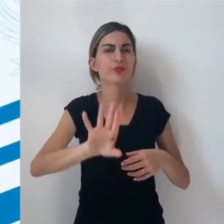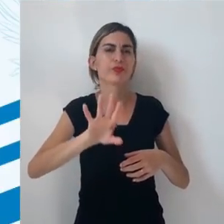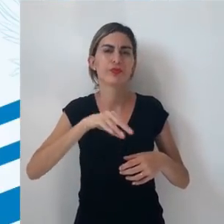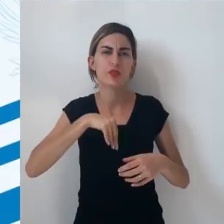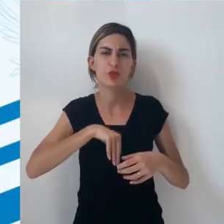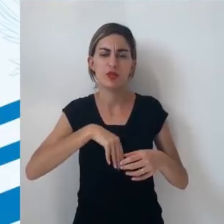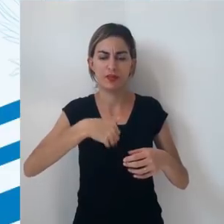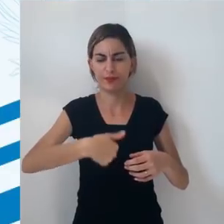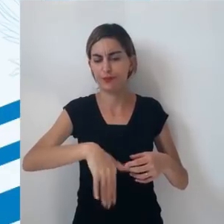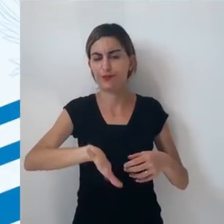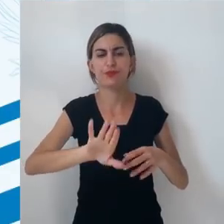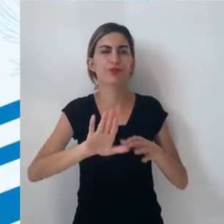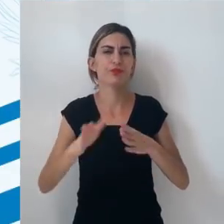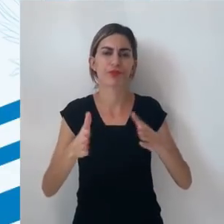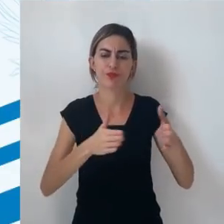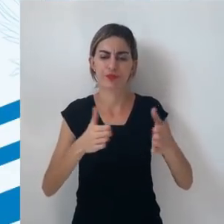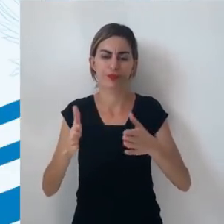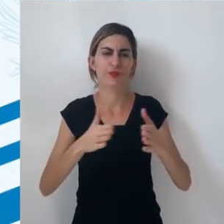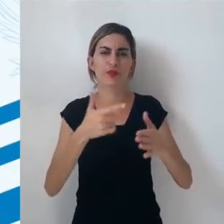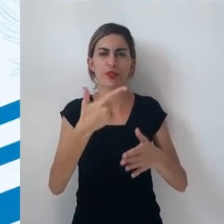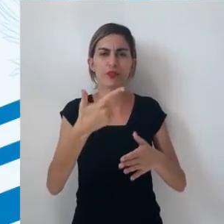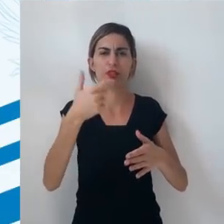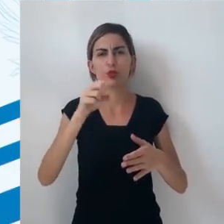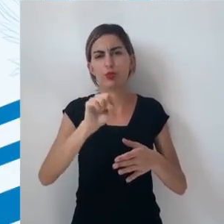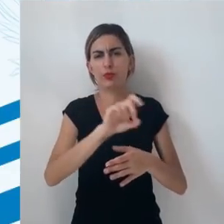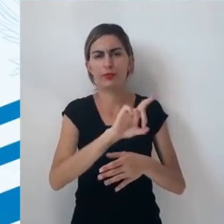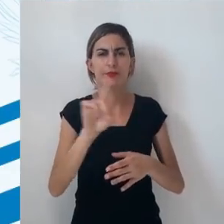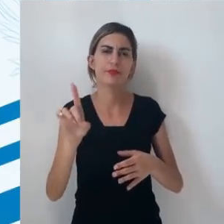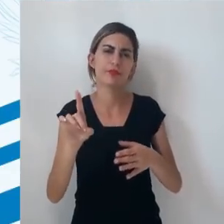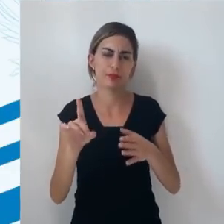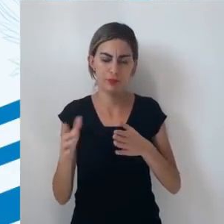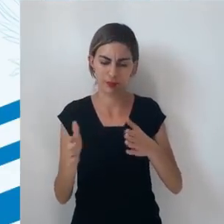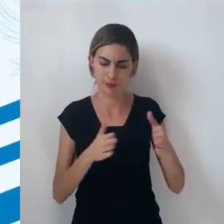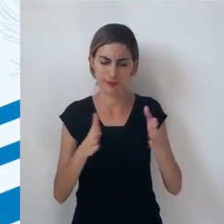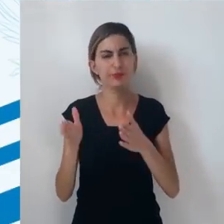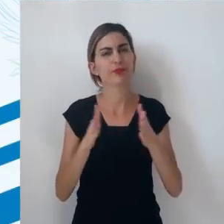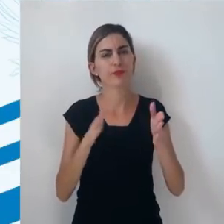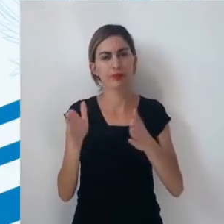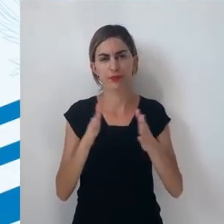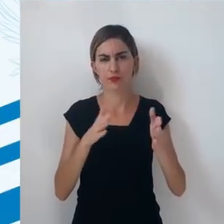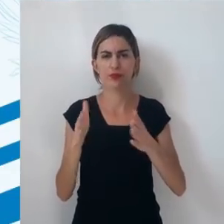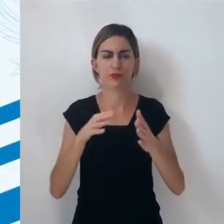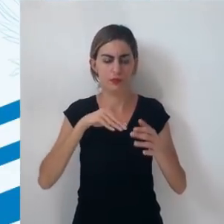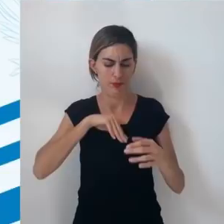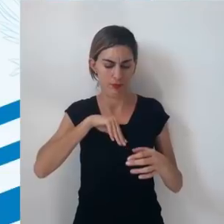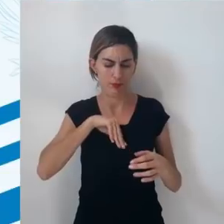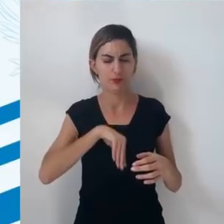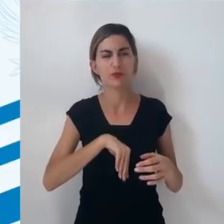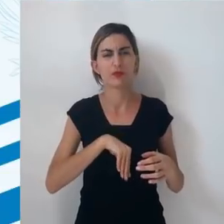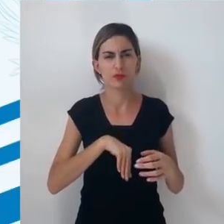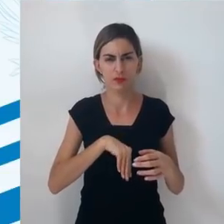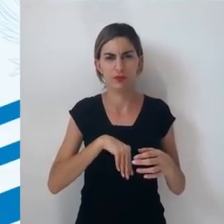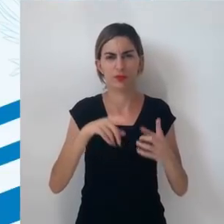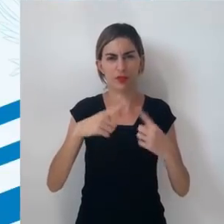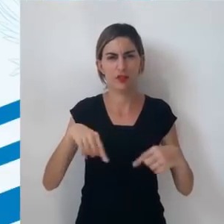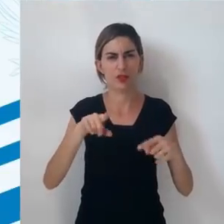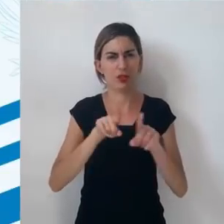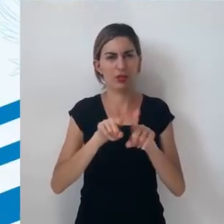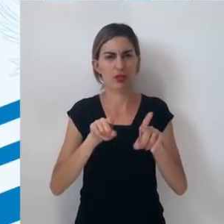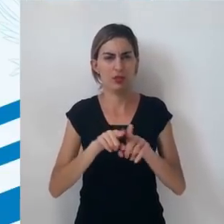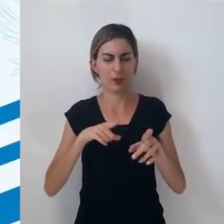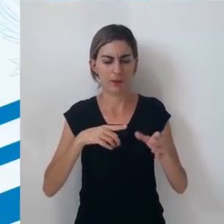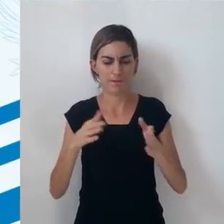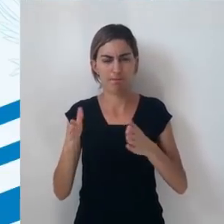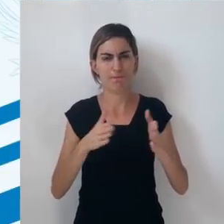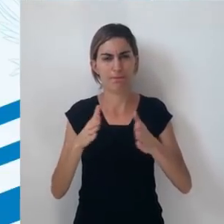descartado na menstruação, que dura uma fase de 28 dias. Durante a menstruação, a gente tem